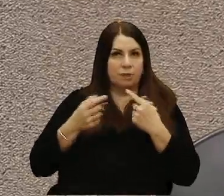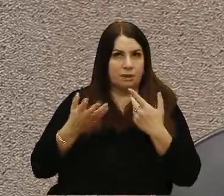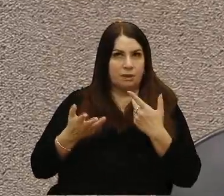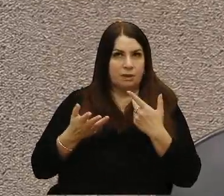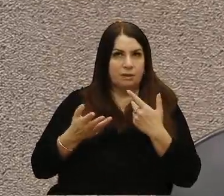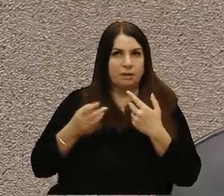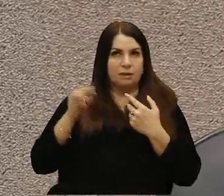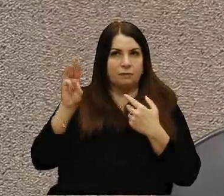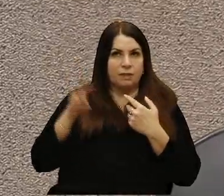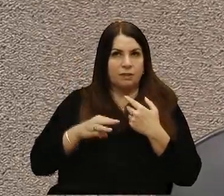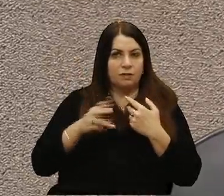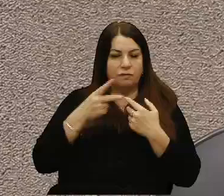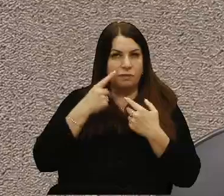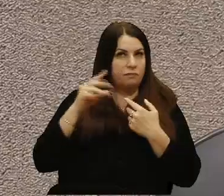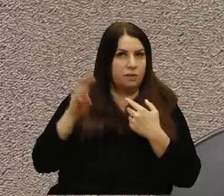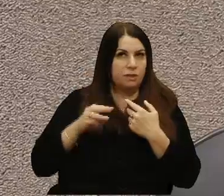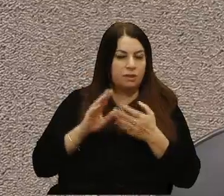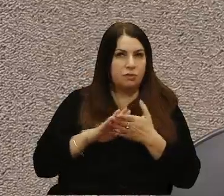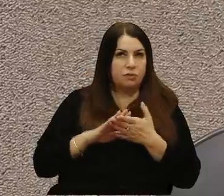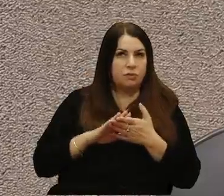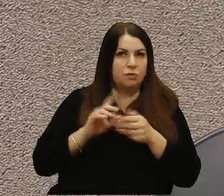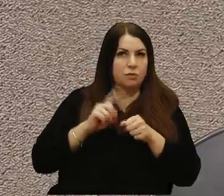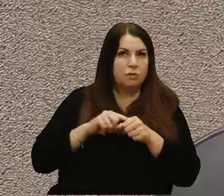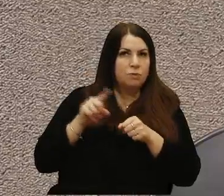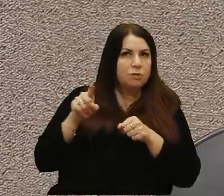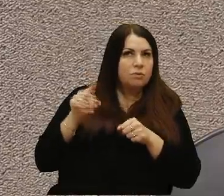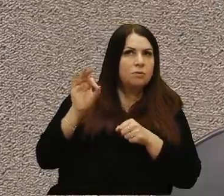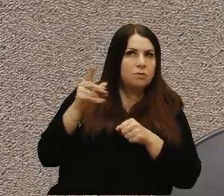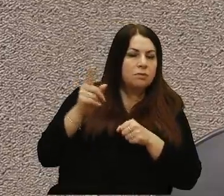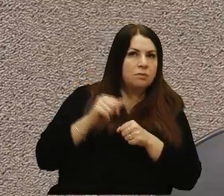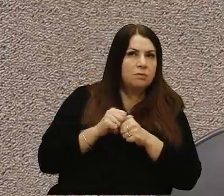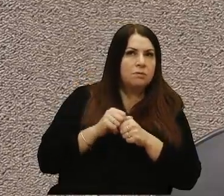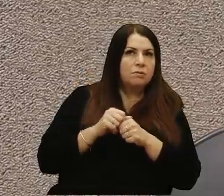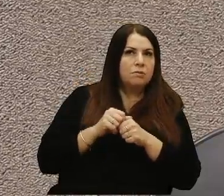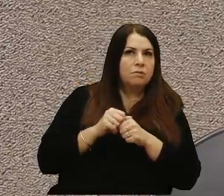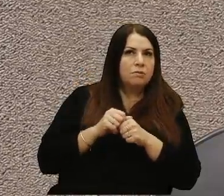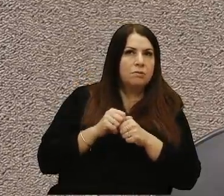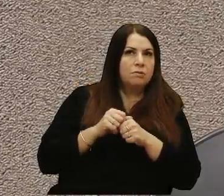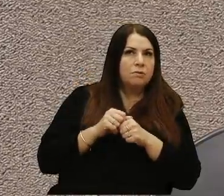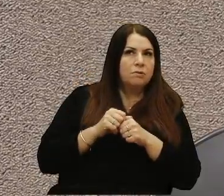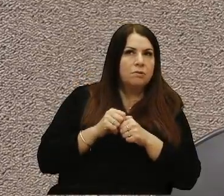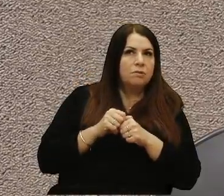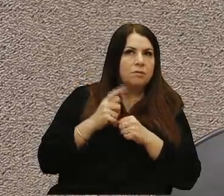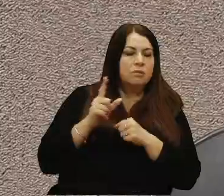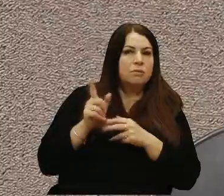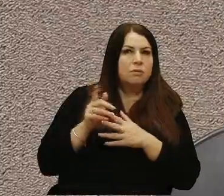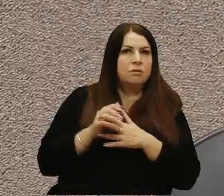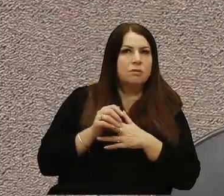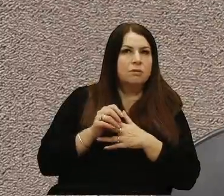questão da Visat, falar da Visat, o tempo está certo ali, presidente. Acho só para...